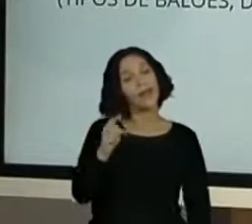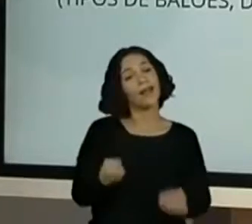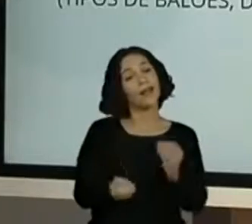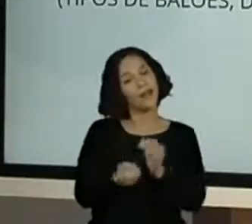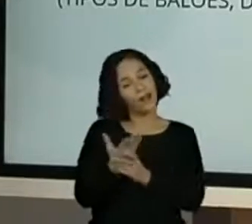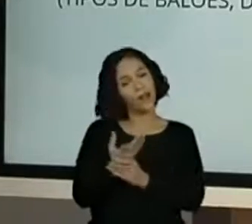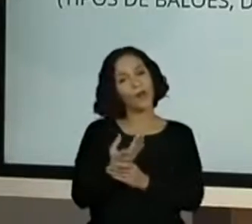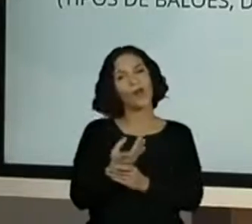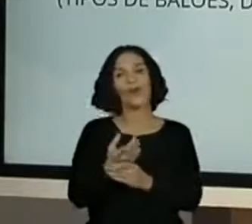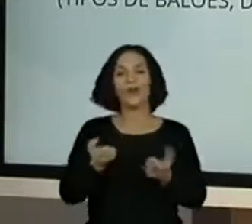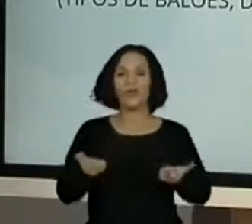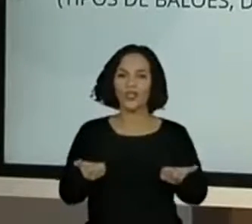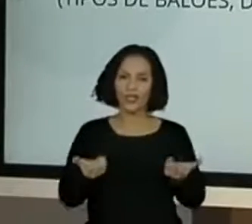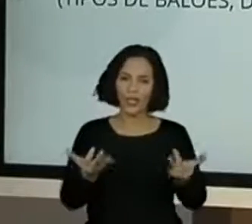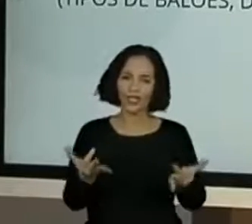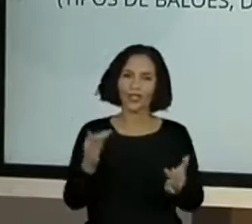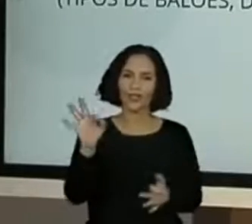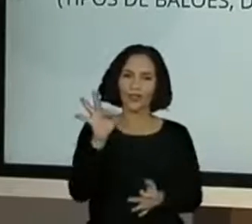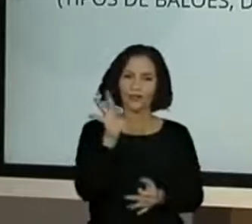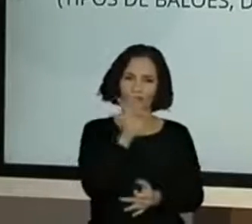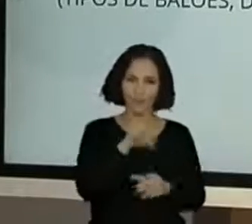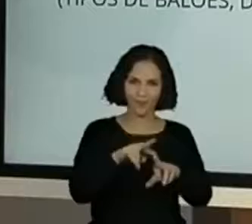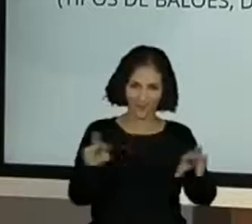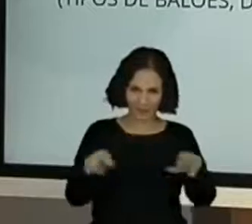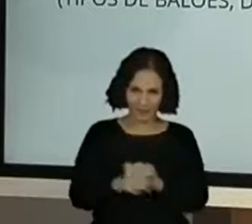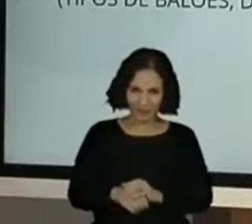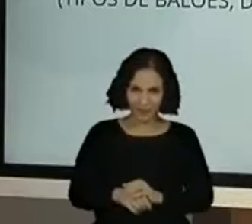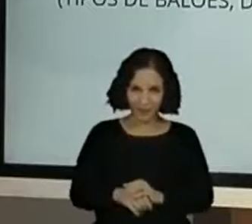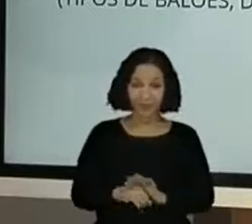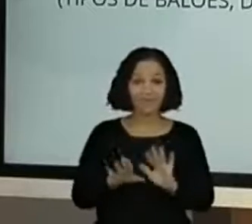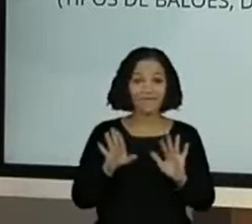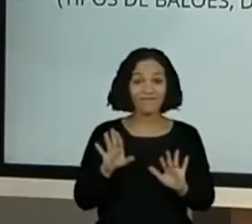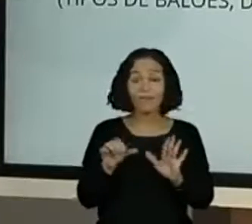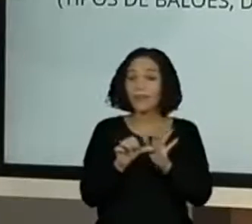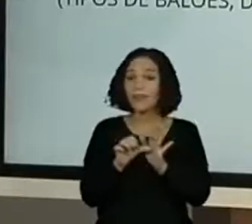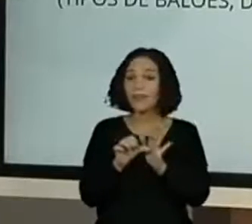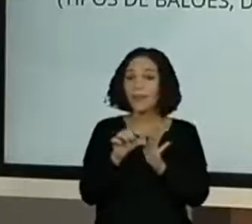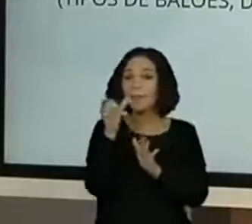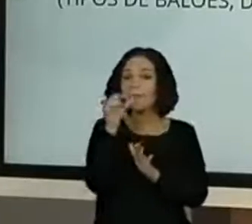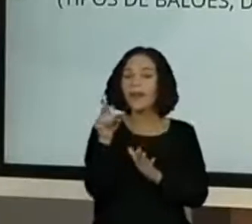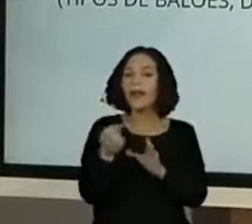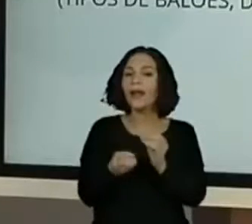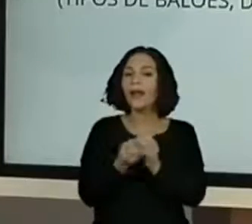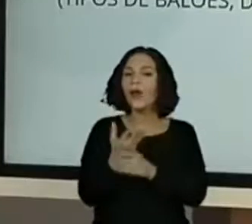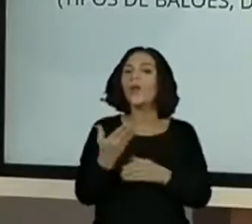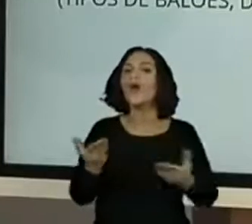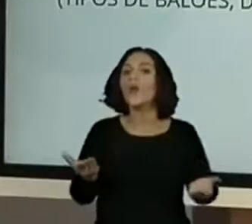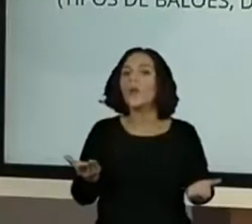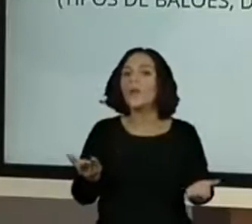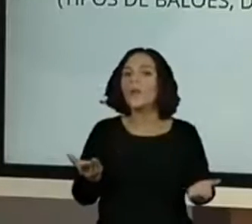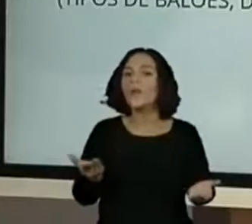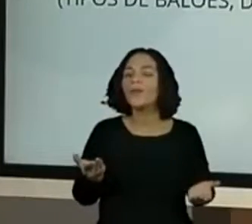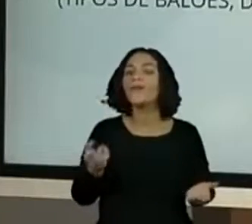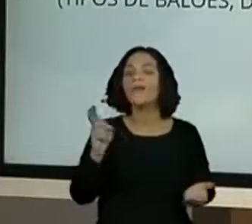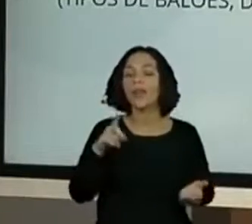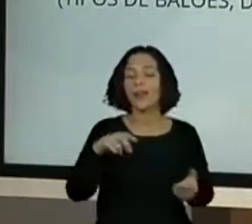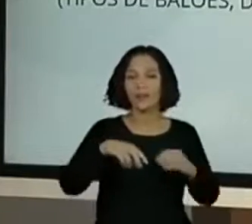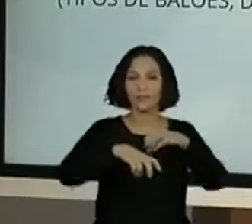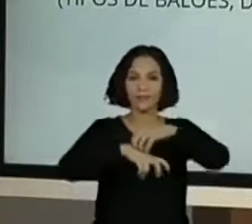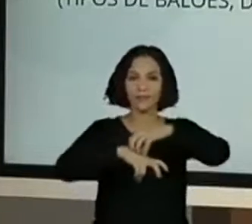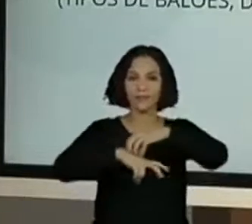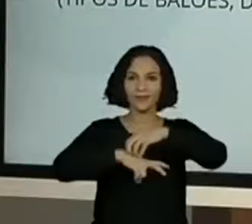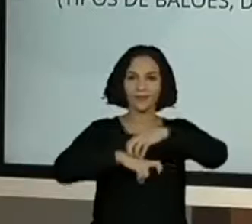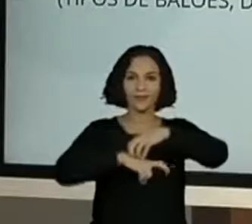dos bichinhos de jardim. Bichinho de jardim. O primeiro personagem que ela criou... foi um